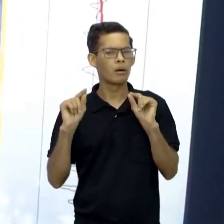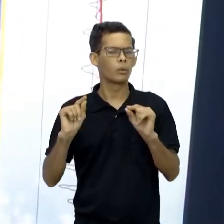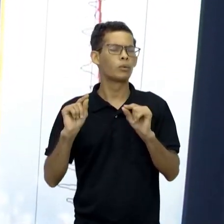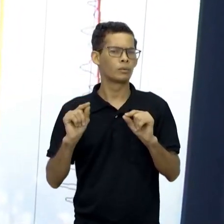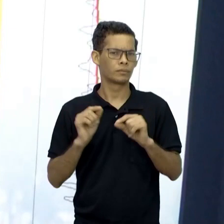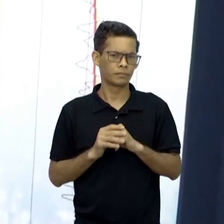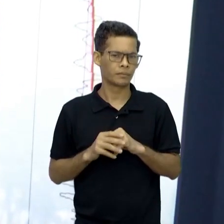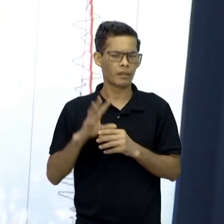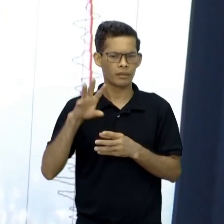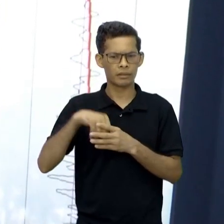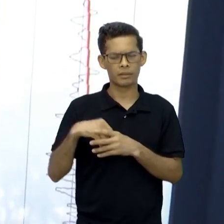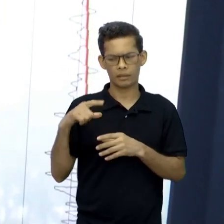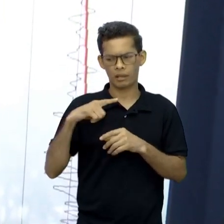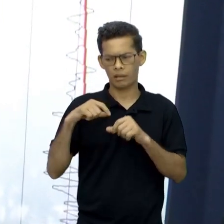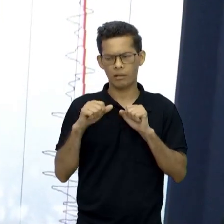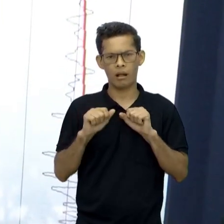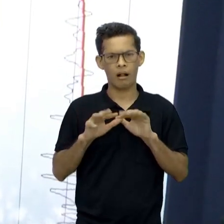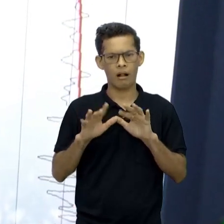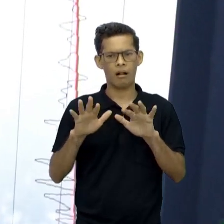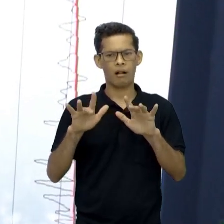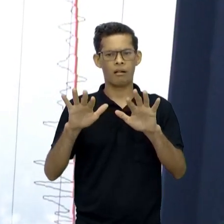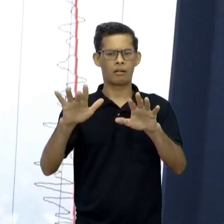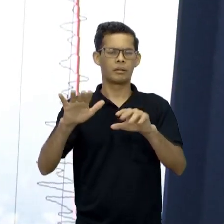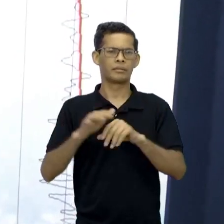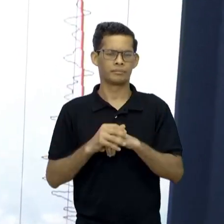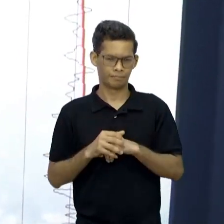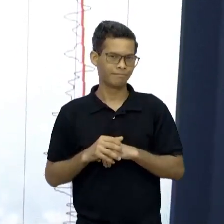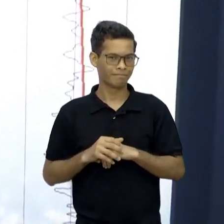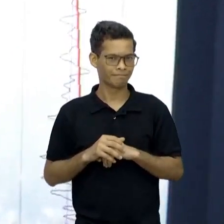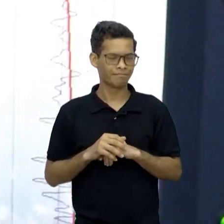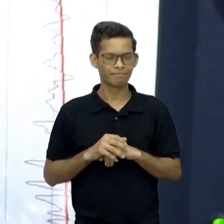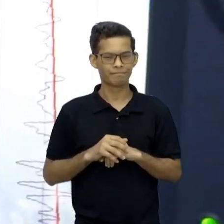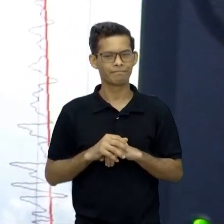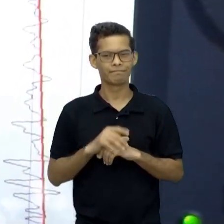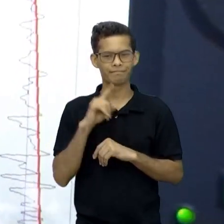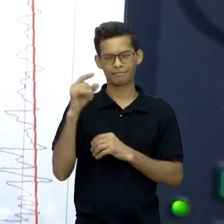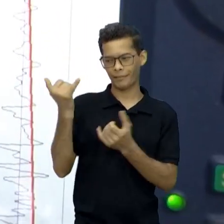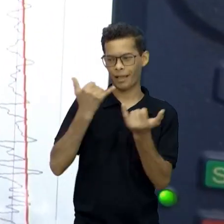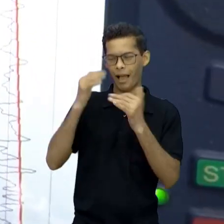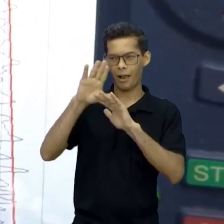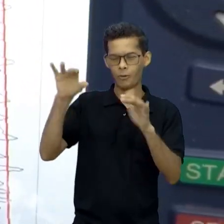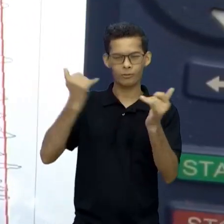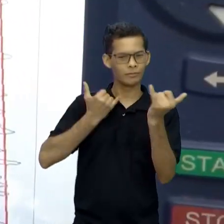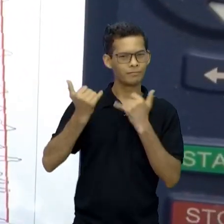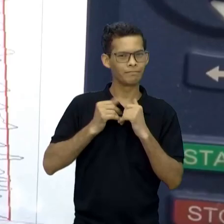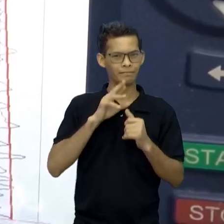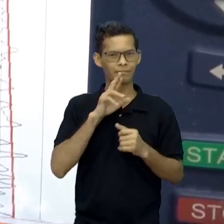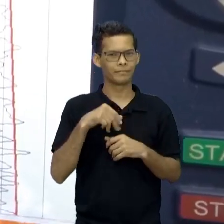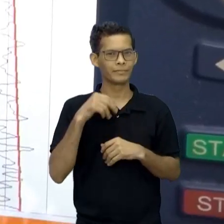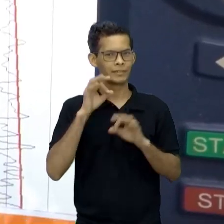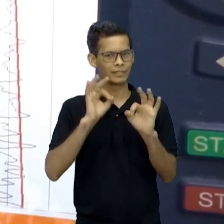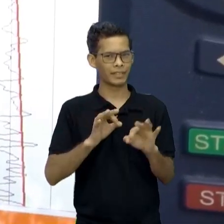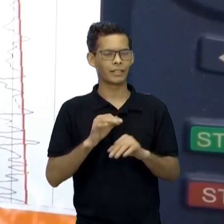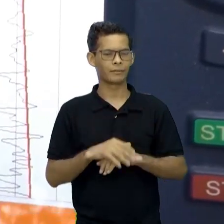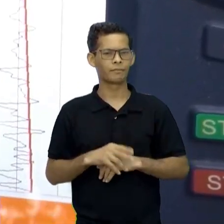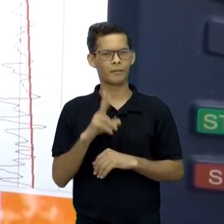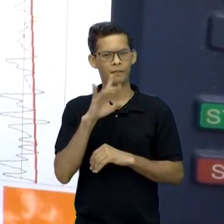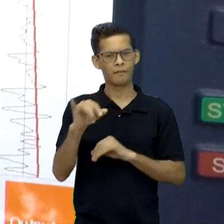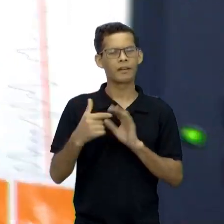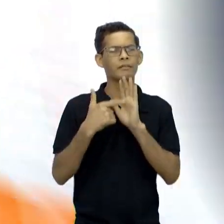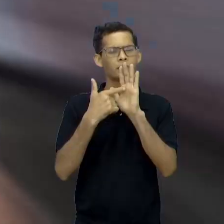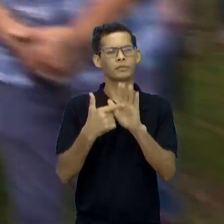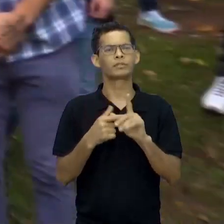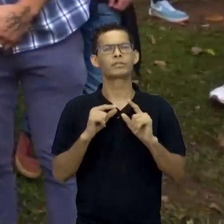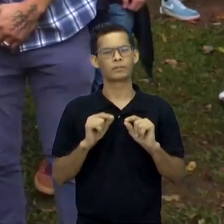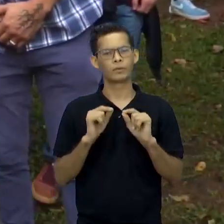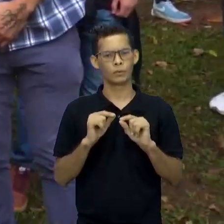Ela está atenuando, tá vendo? Os alunos estão craques. Tem um craque isso aí, ó. Estão craques. Não tinha 10. Agora a rapaz. gente vai passar por uma